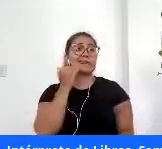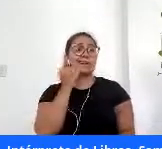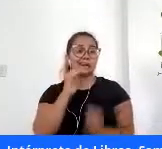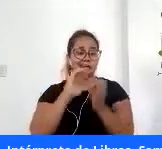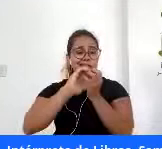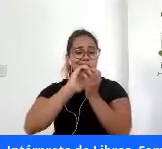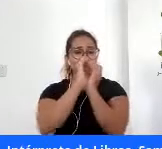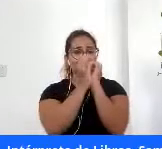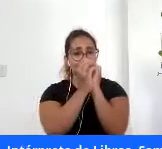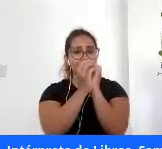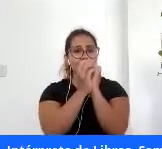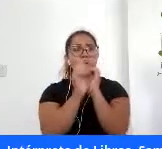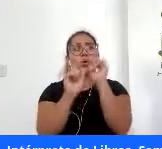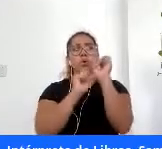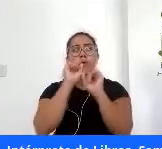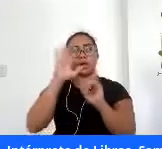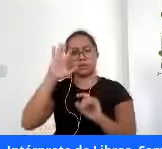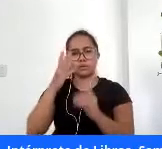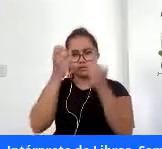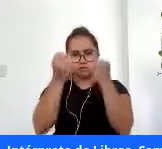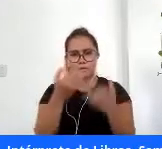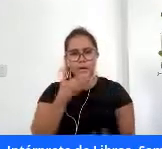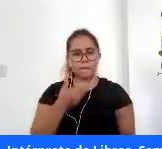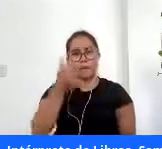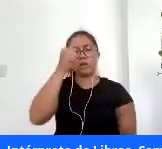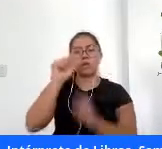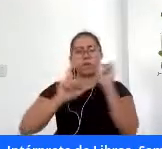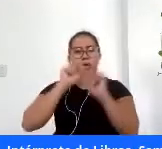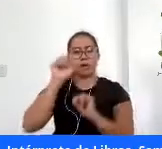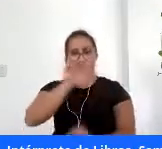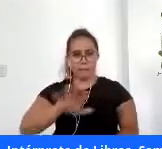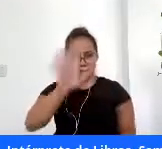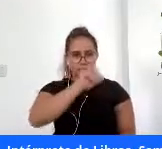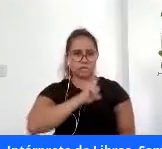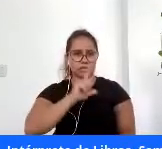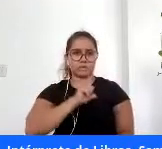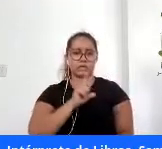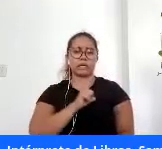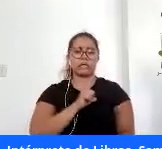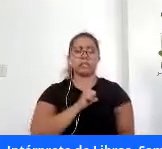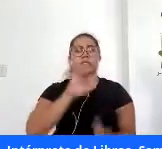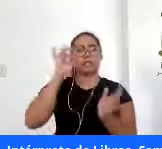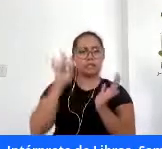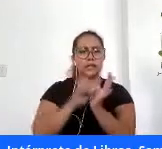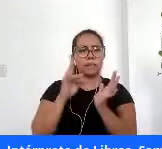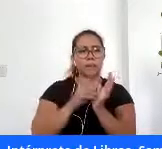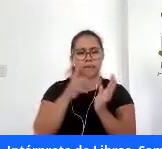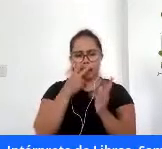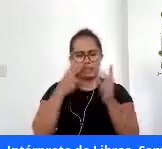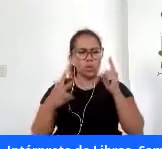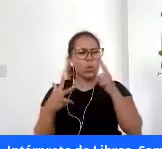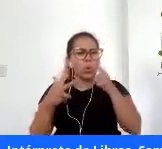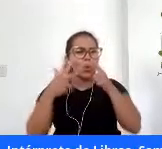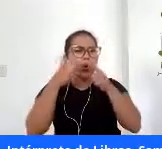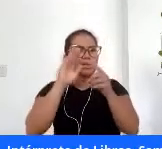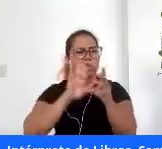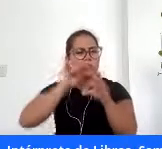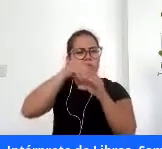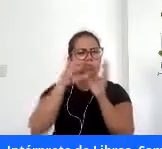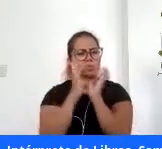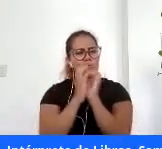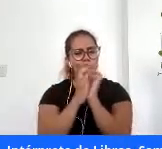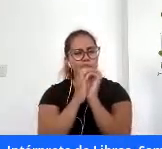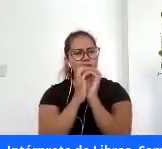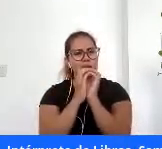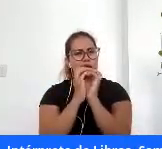e agora eu vou explicar um pouco melhor. Esse esquema aqui, ele mostra justamente um corte do cérebro, né, de